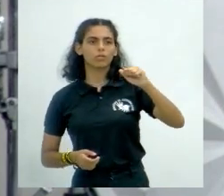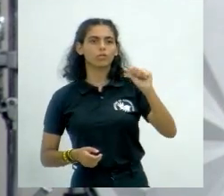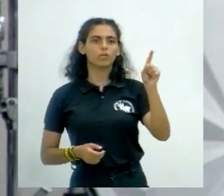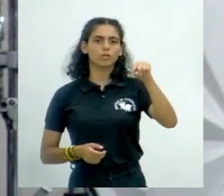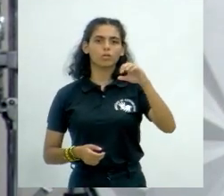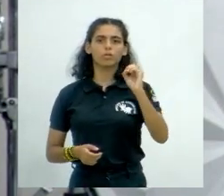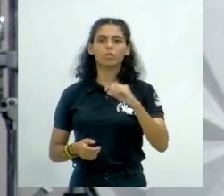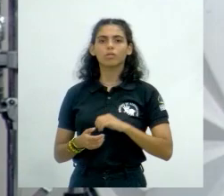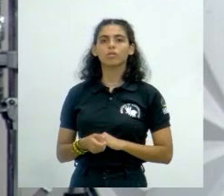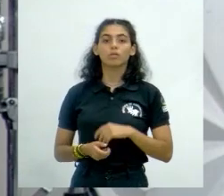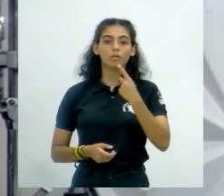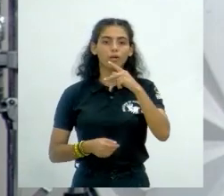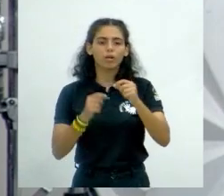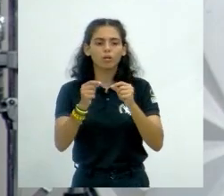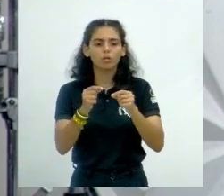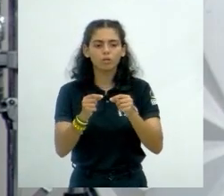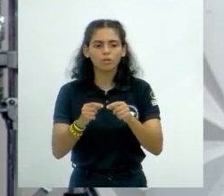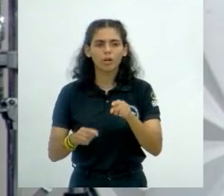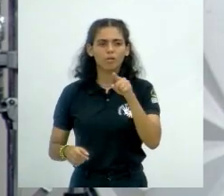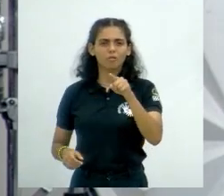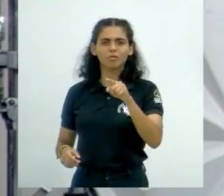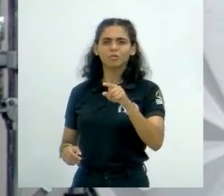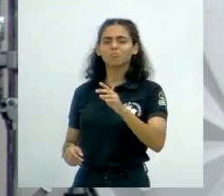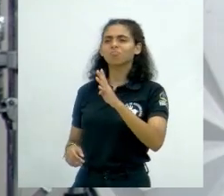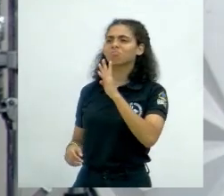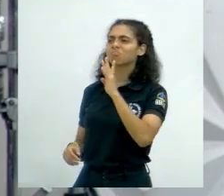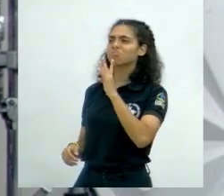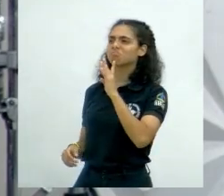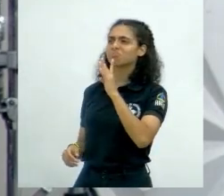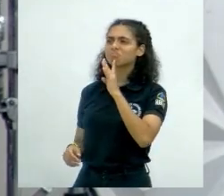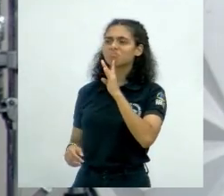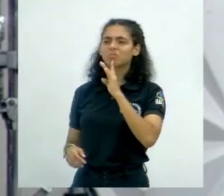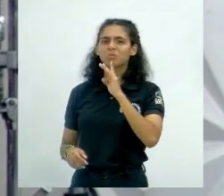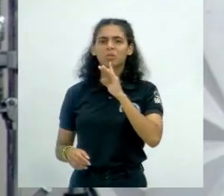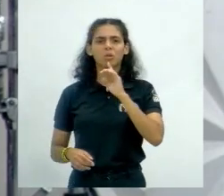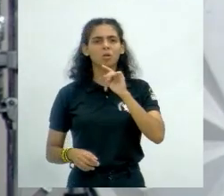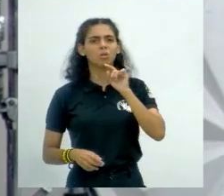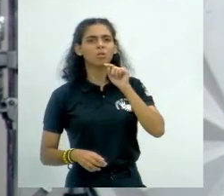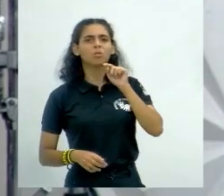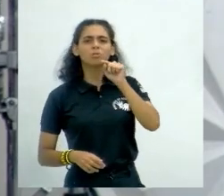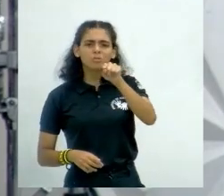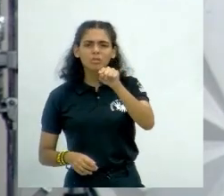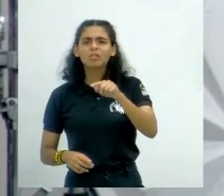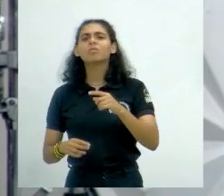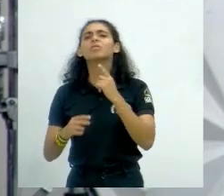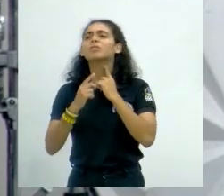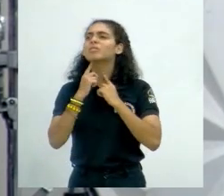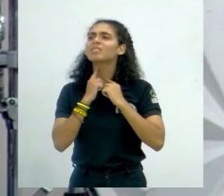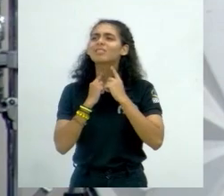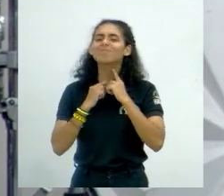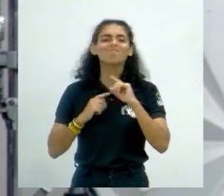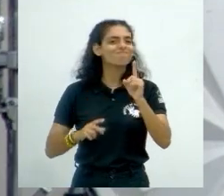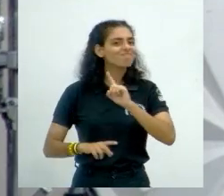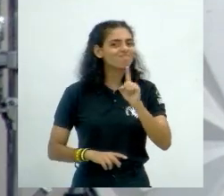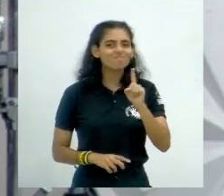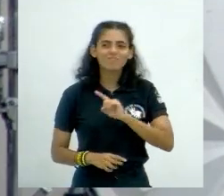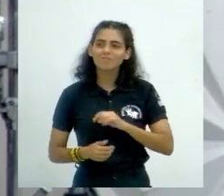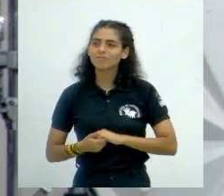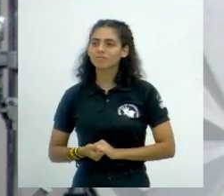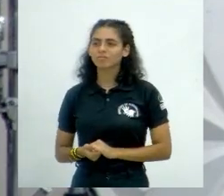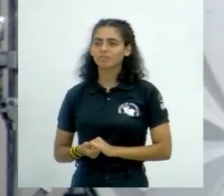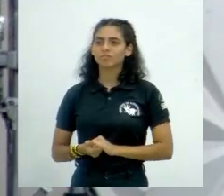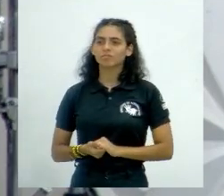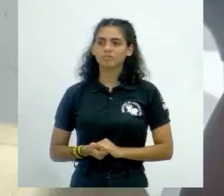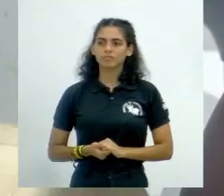não coloque o propósito final da tua busca por sabedoria em você mesmo. Isso aqui é